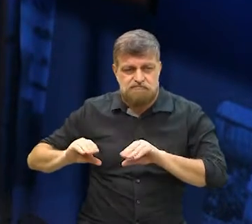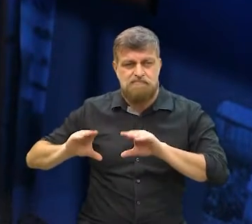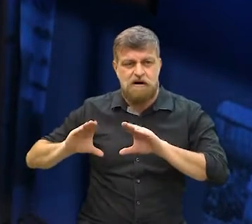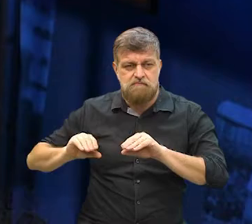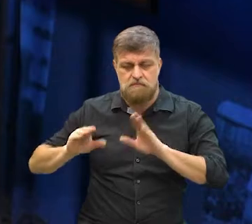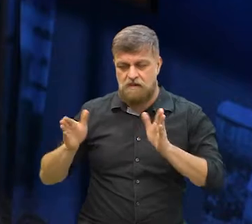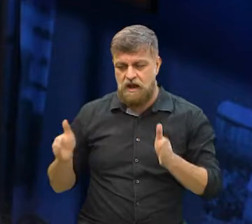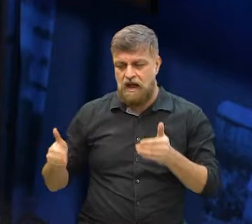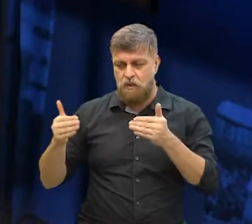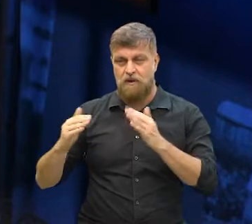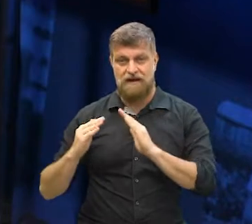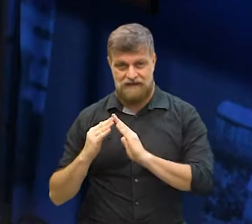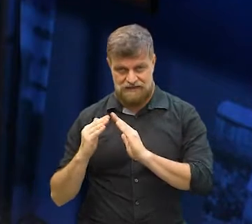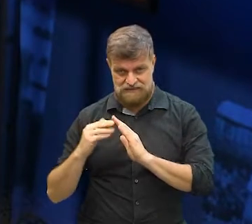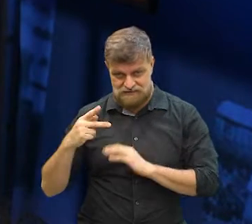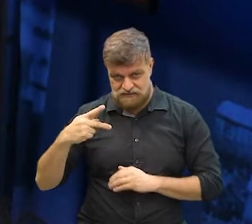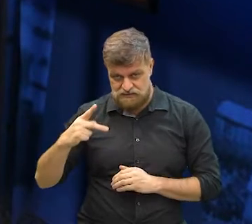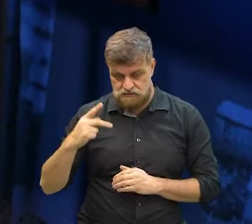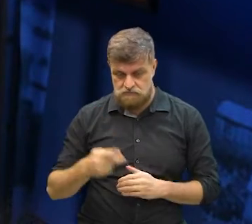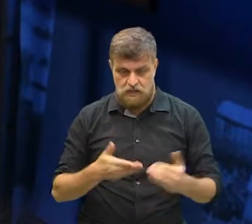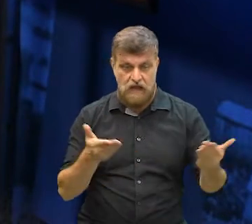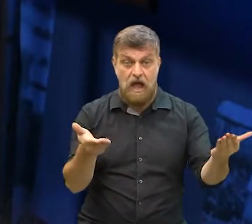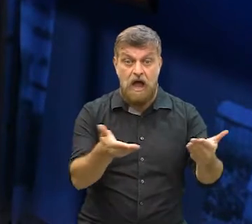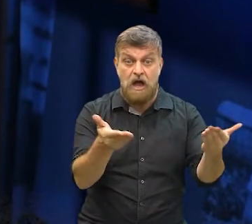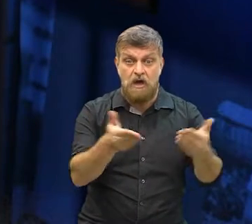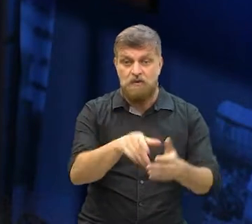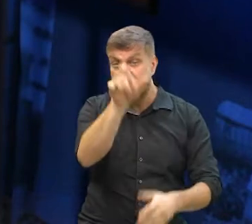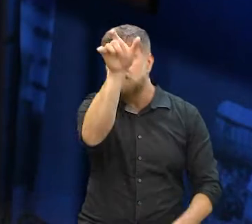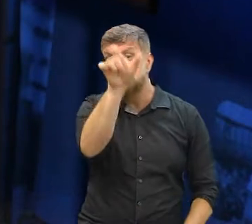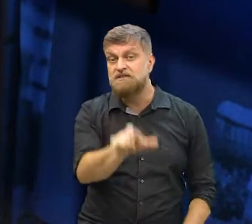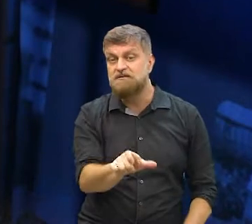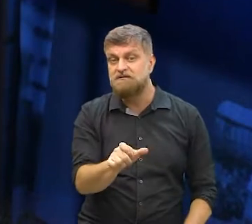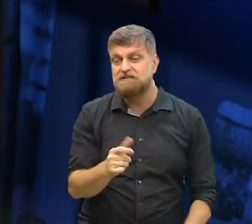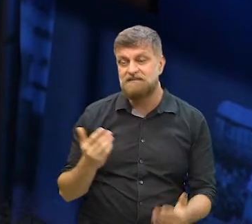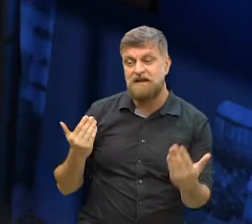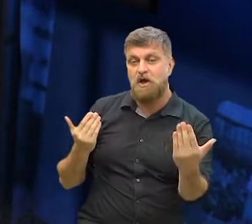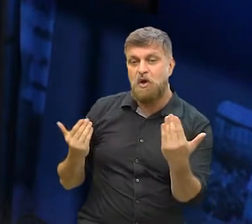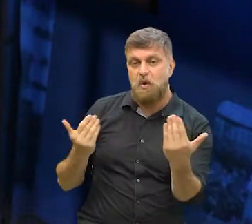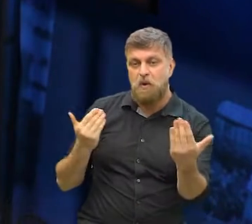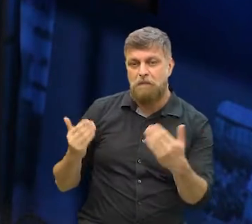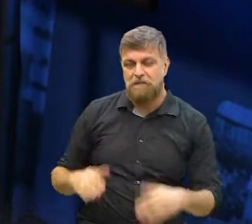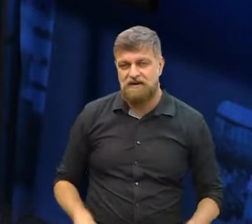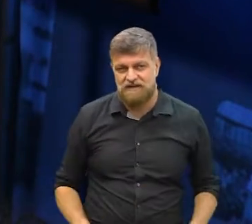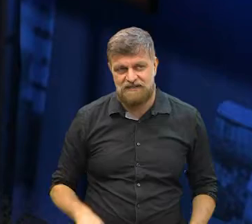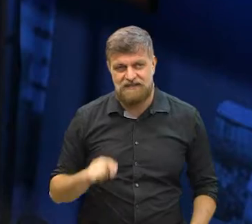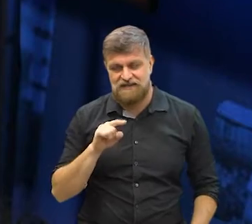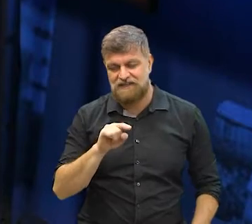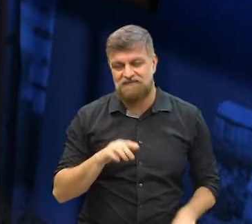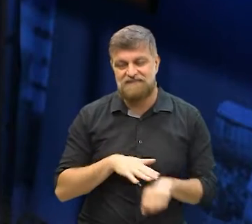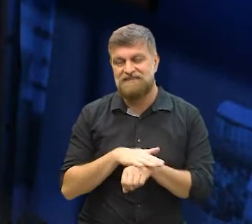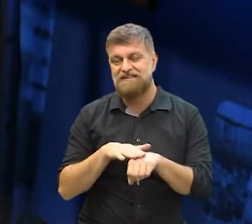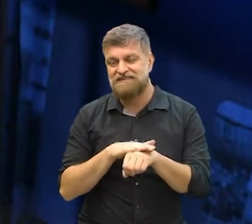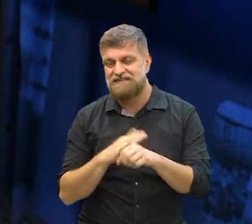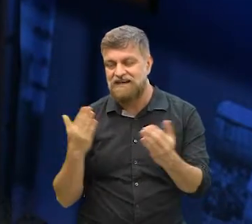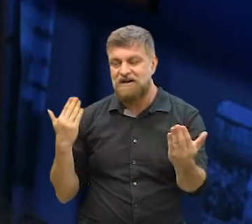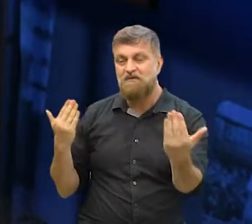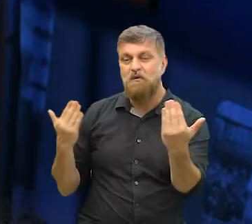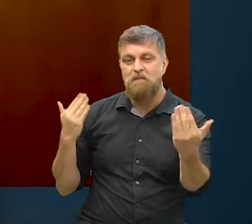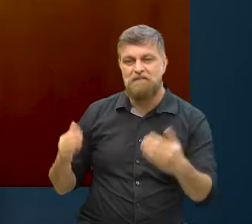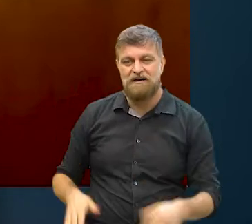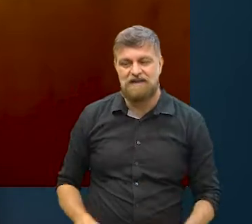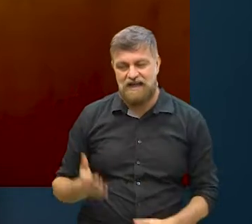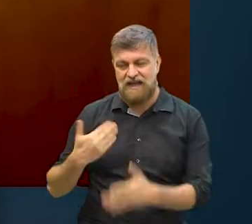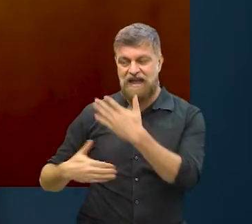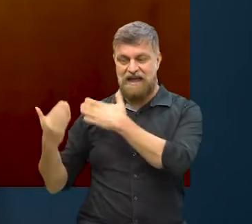massagem lá no quarto de casa e dessa Viviane de hoje. O que você falaria para você?